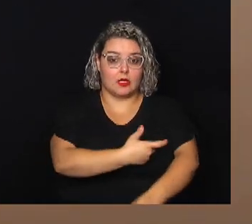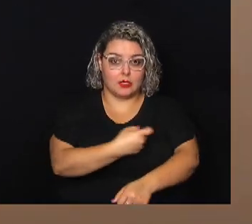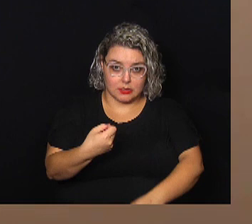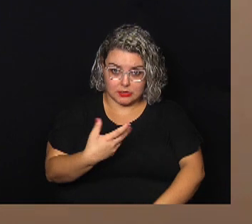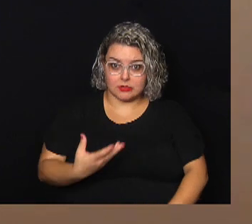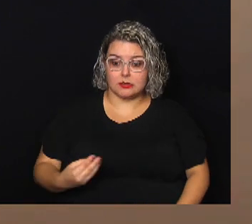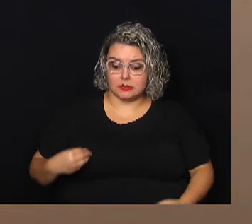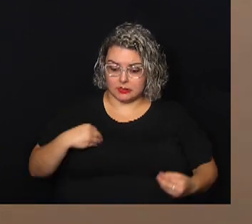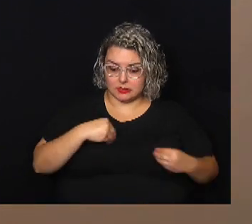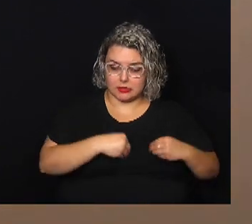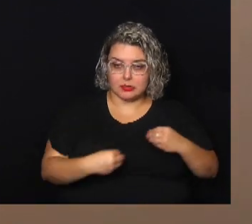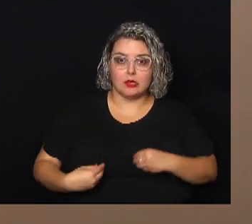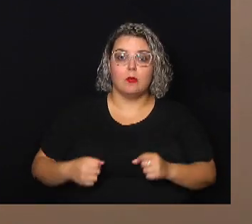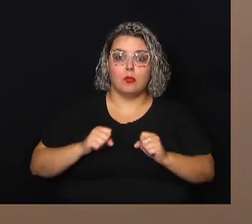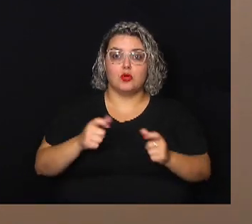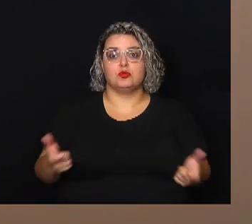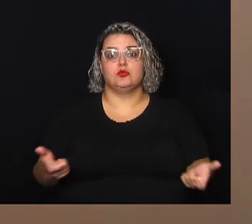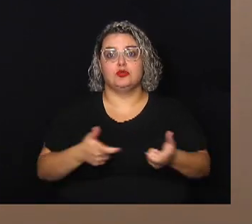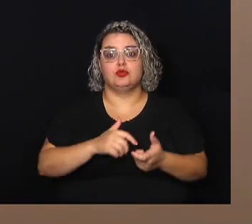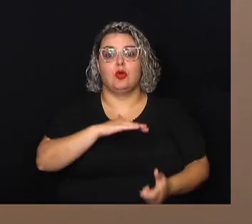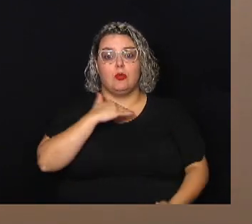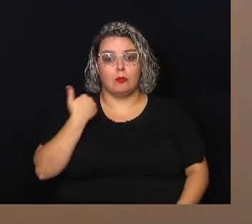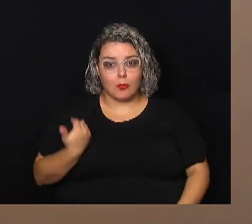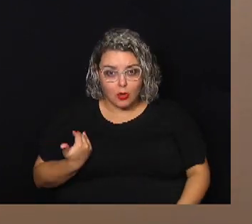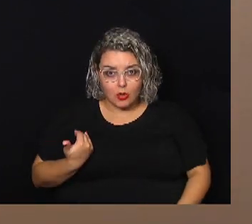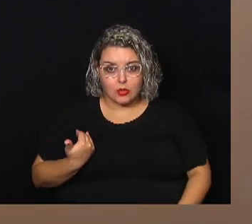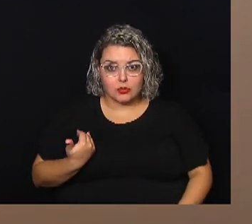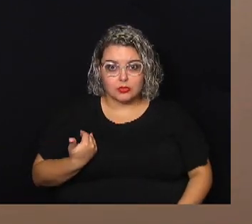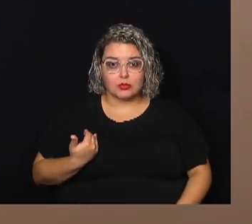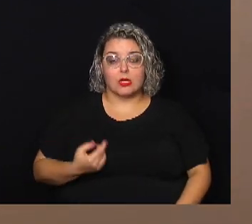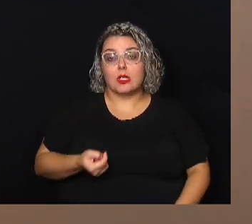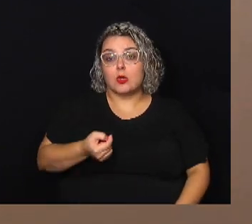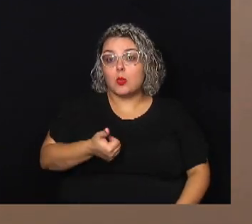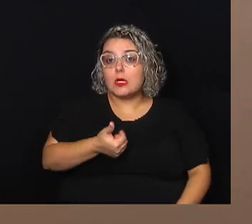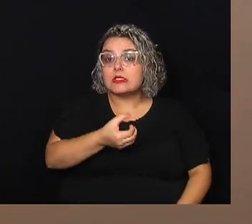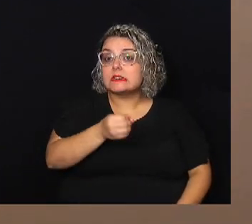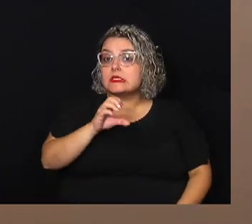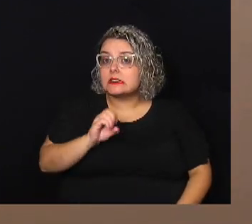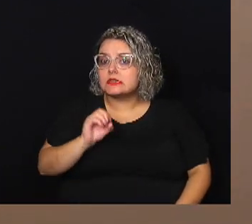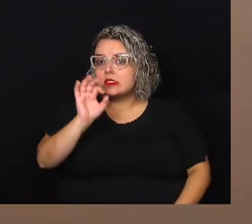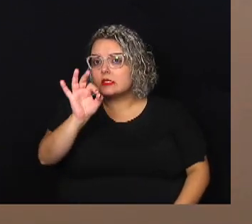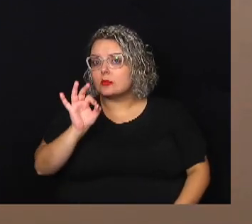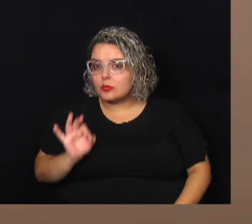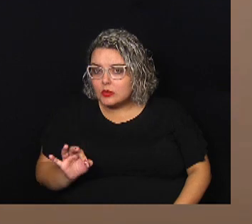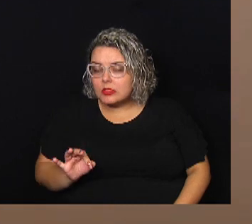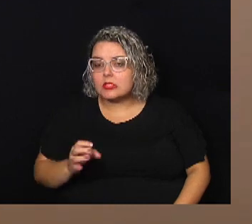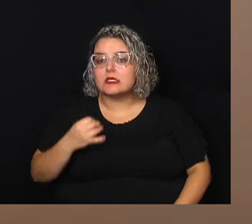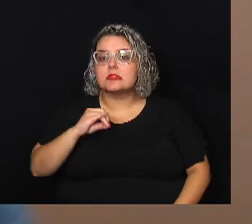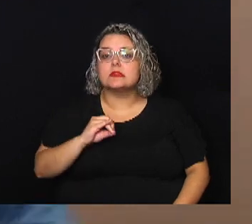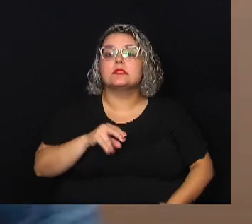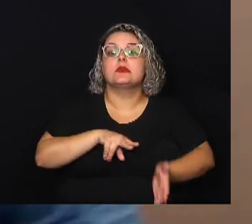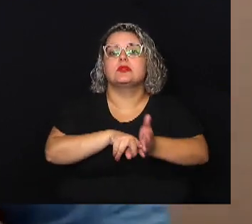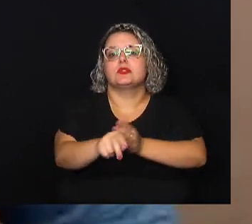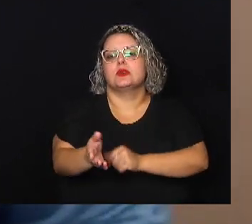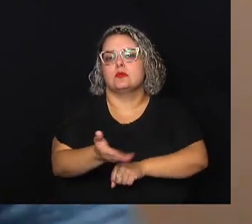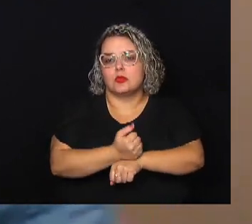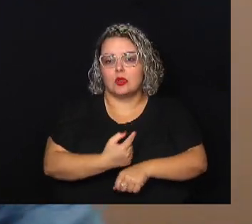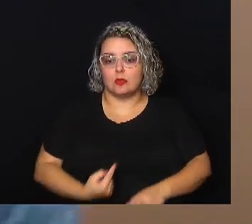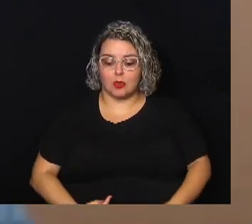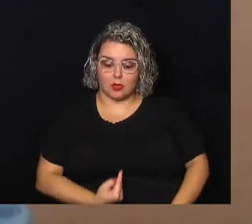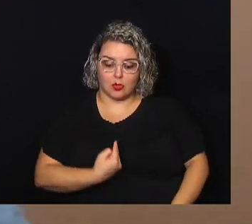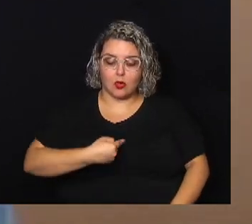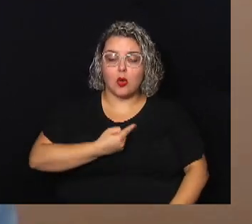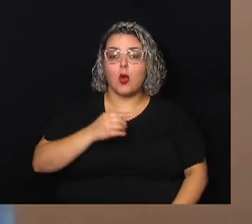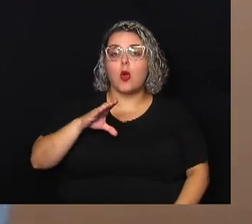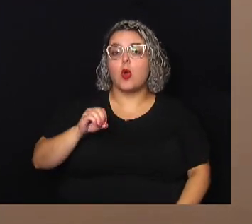mortalidade pelo câncer de intestino em quase 60%. Ela consegue diminuir a incidência do câncer de intestino